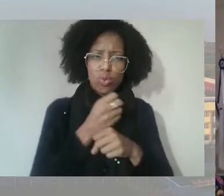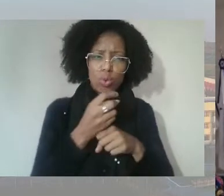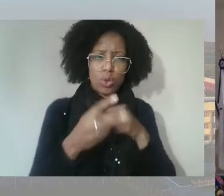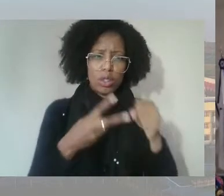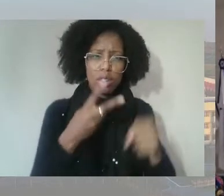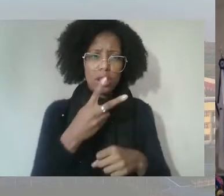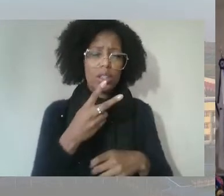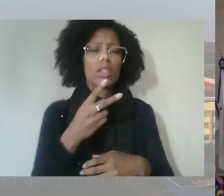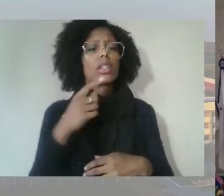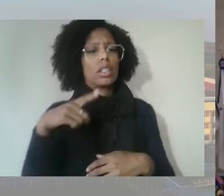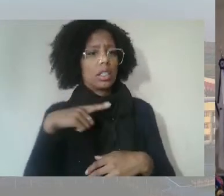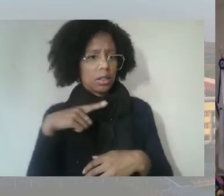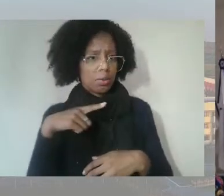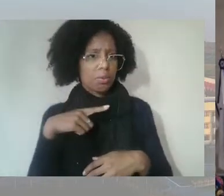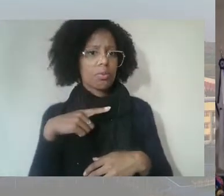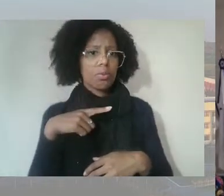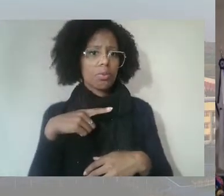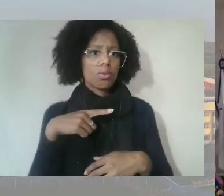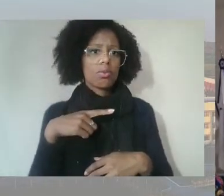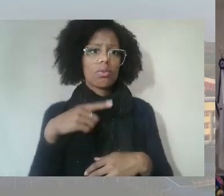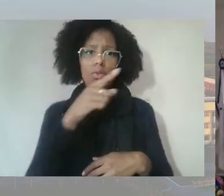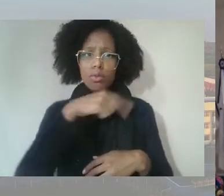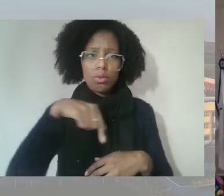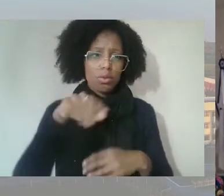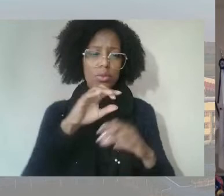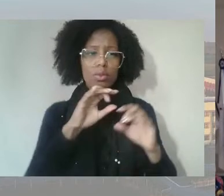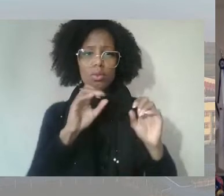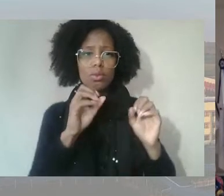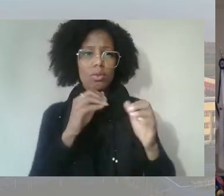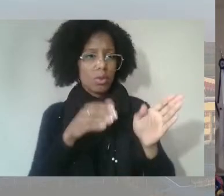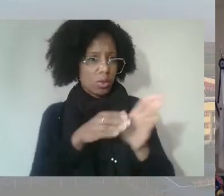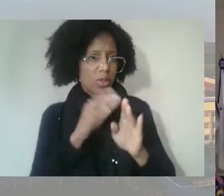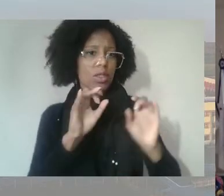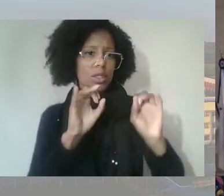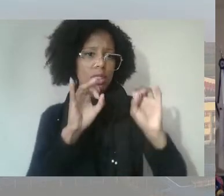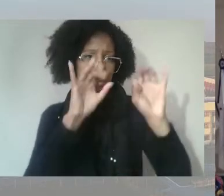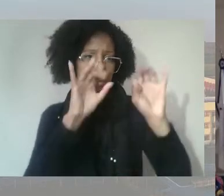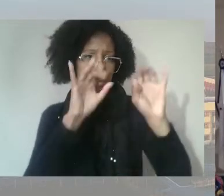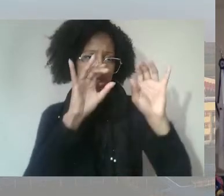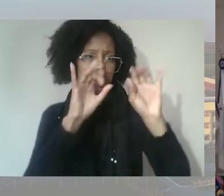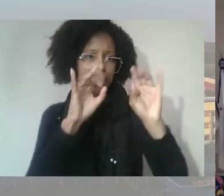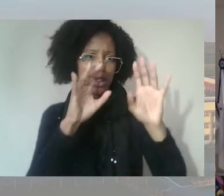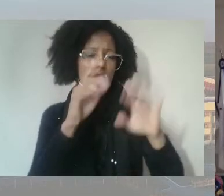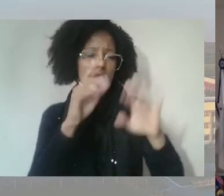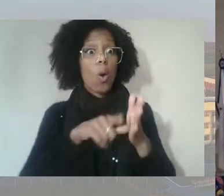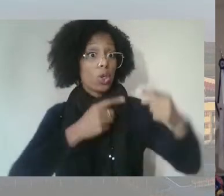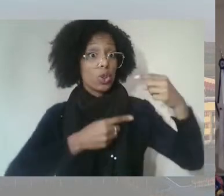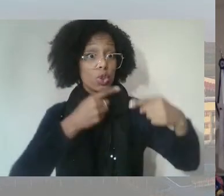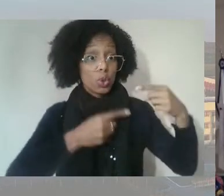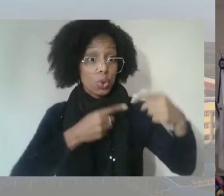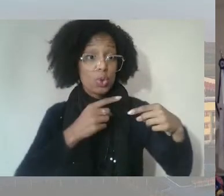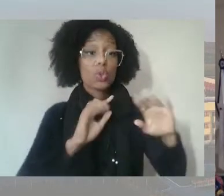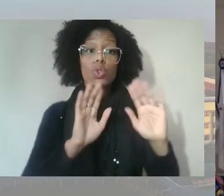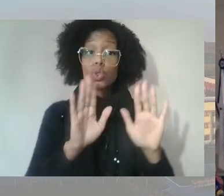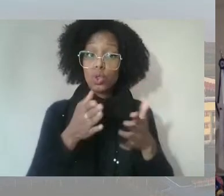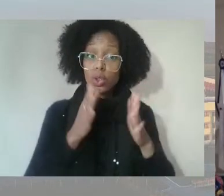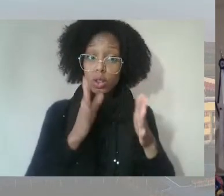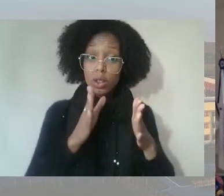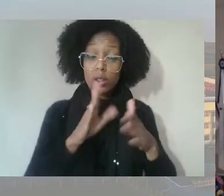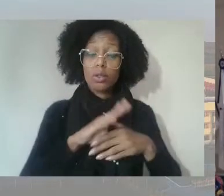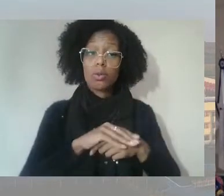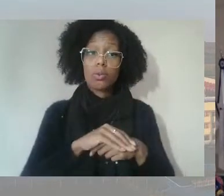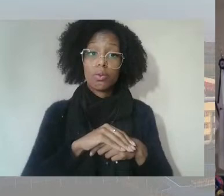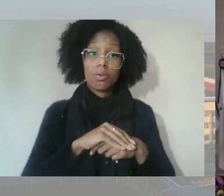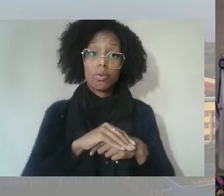e que até um consumo extraordinário sobre assistência estudantil a gente teve. Ontem a gente discutiu na reunião dos dirigentes que